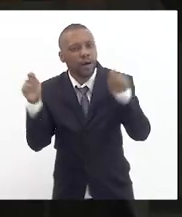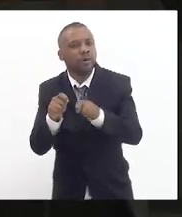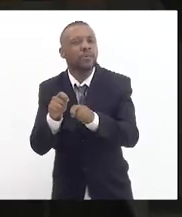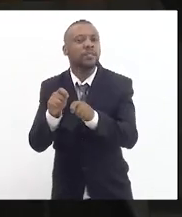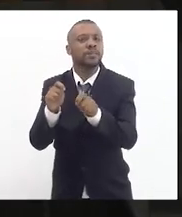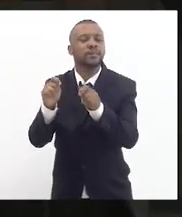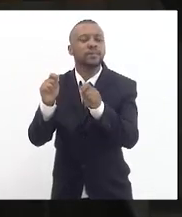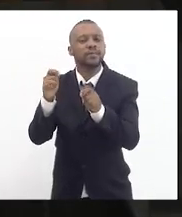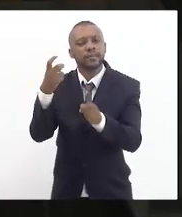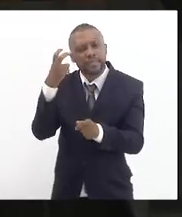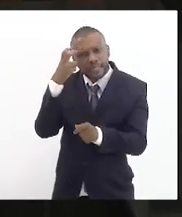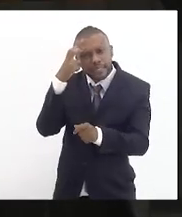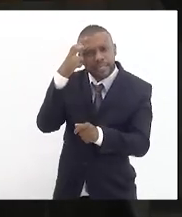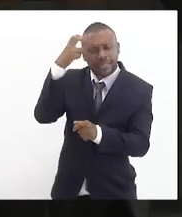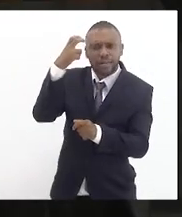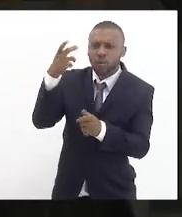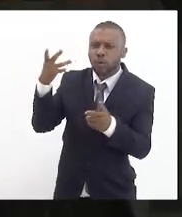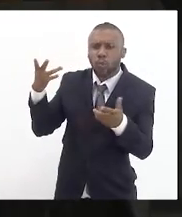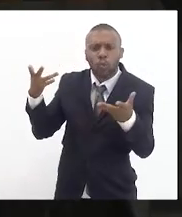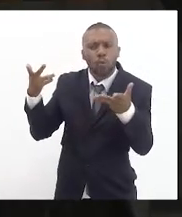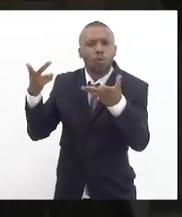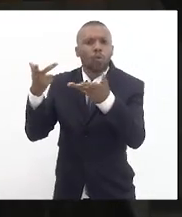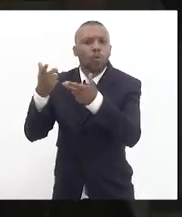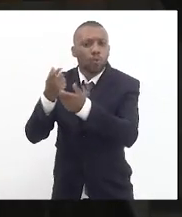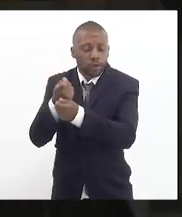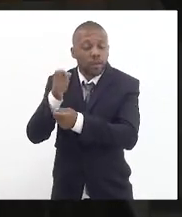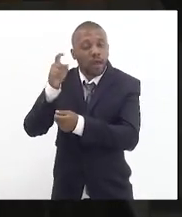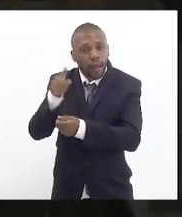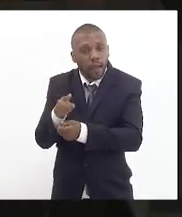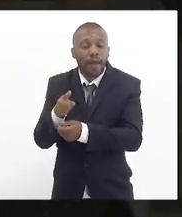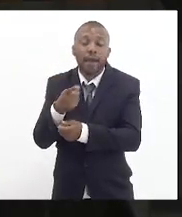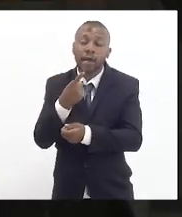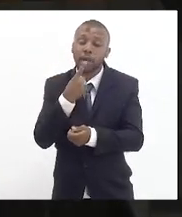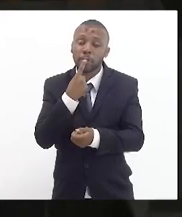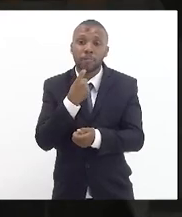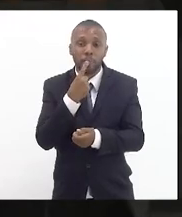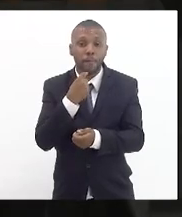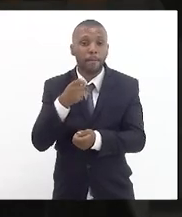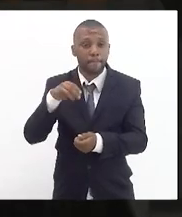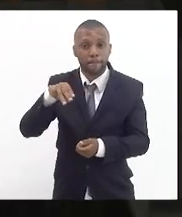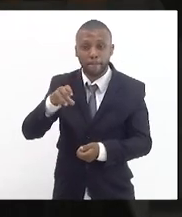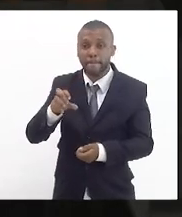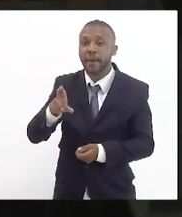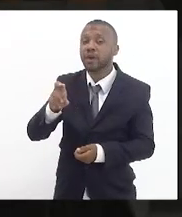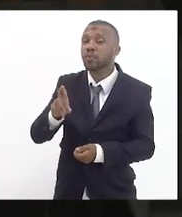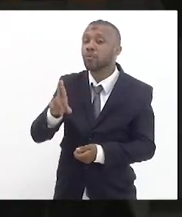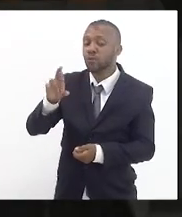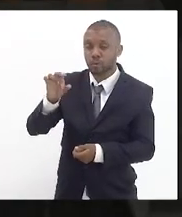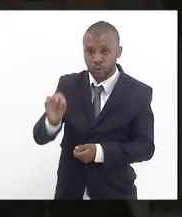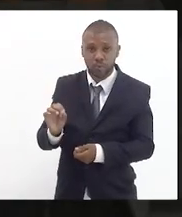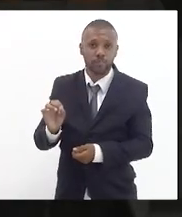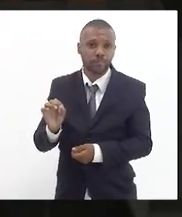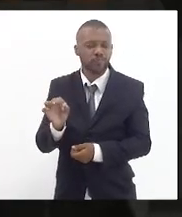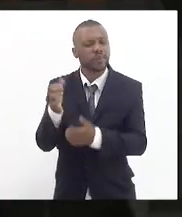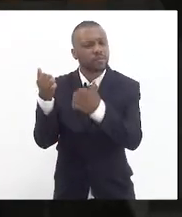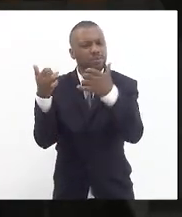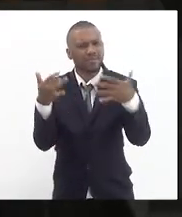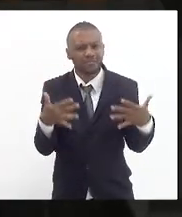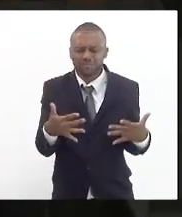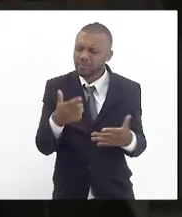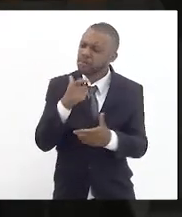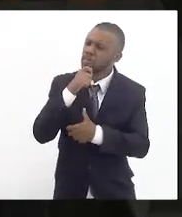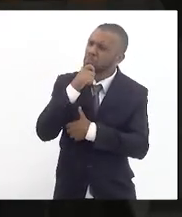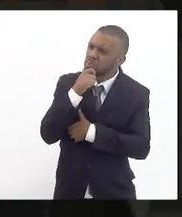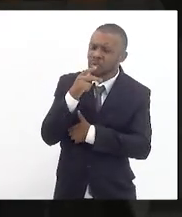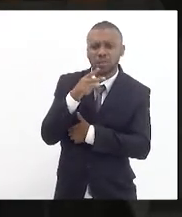intelectual Isto é Mercúrio e eu falando isso aqui todo mundo depois